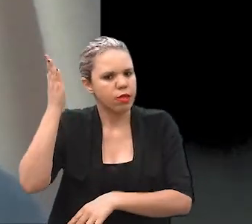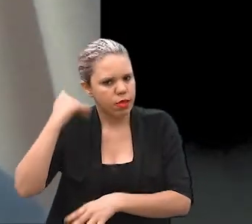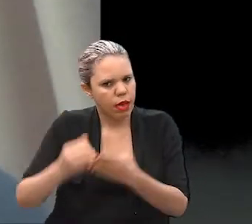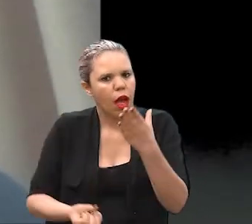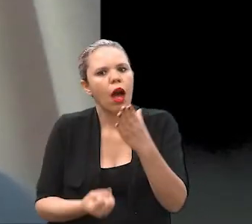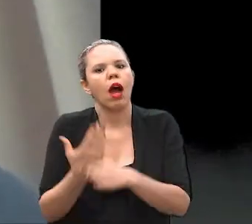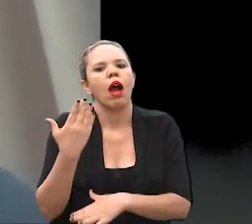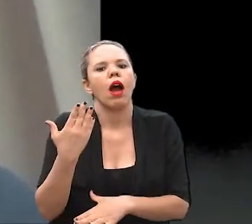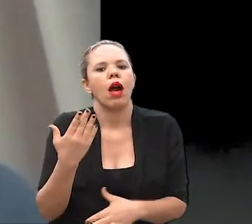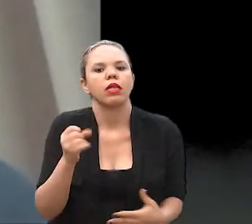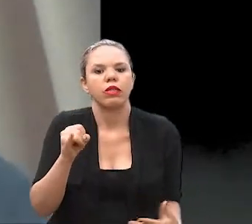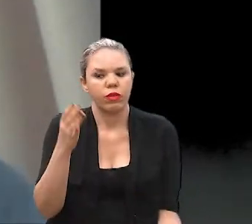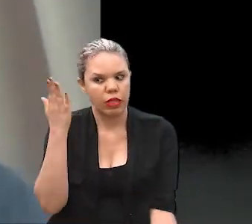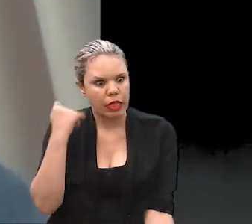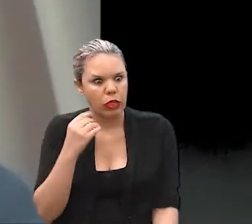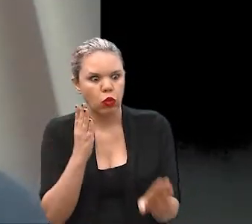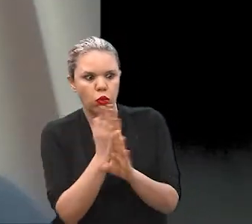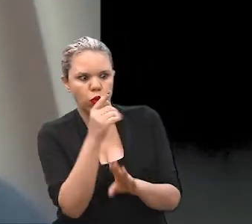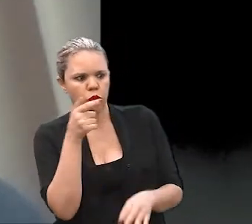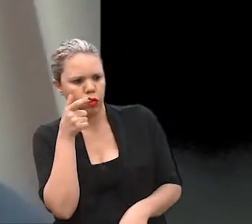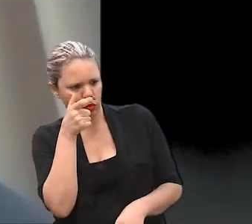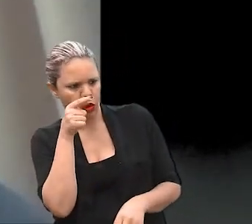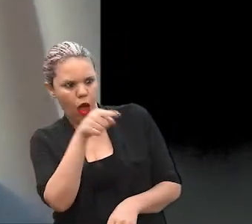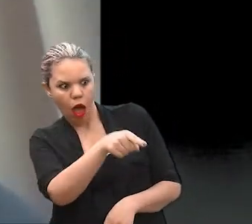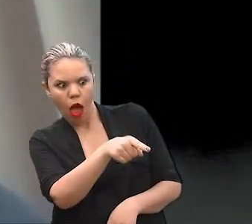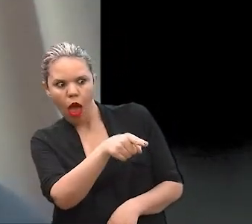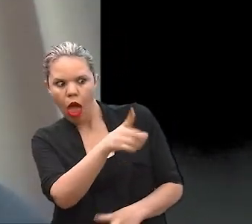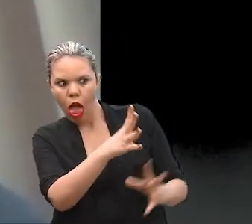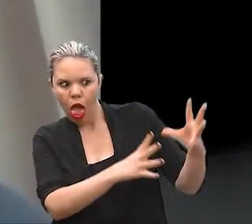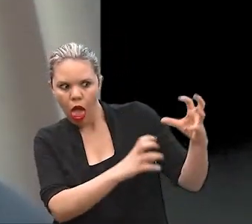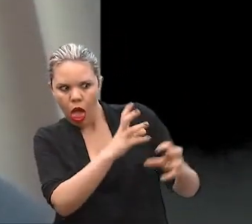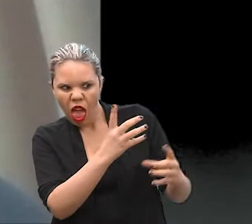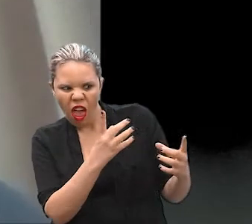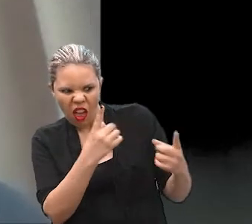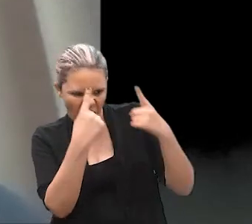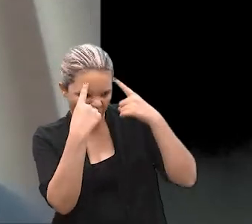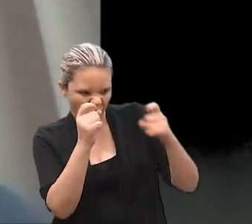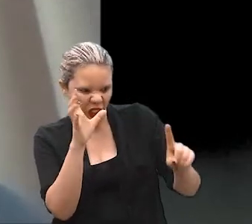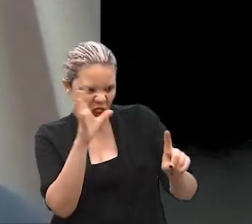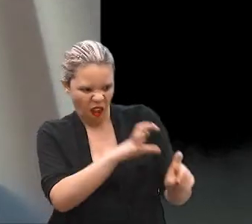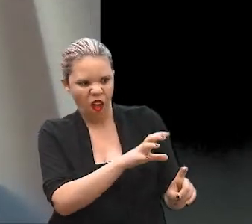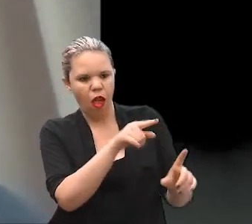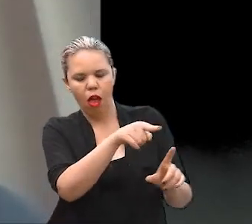conhecimento que, ao saber de uma agressão, ela pode